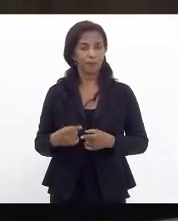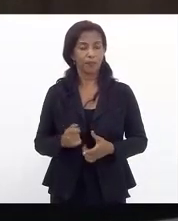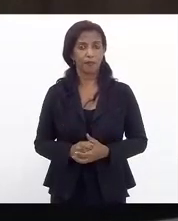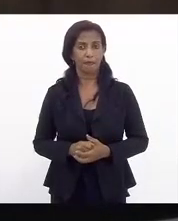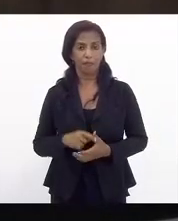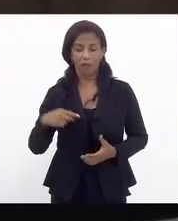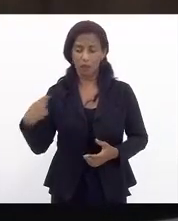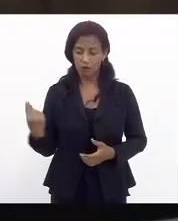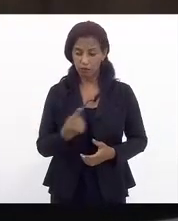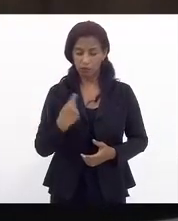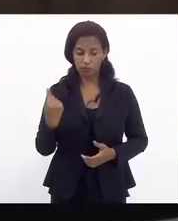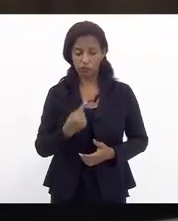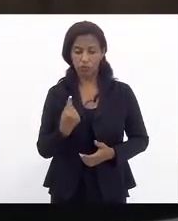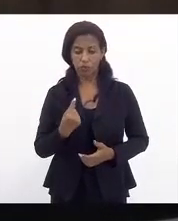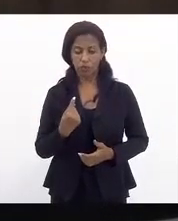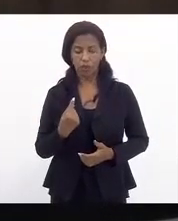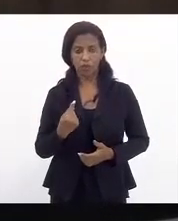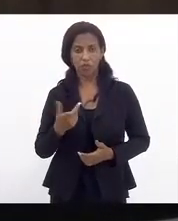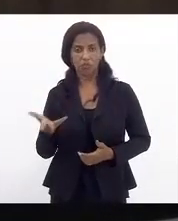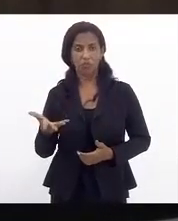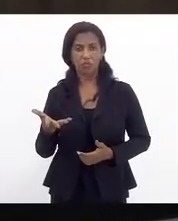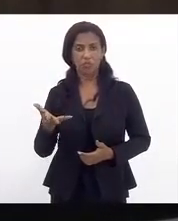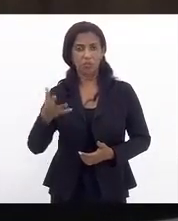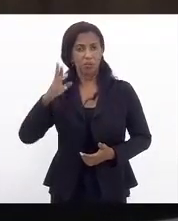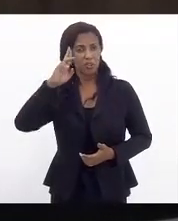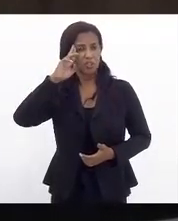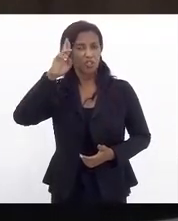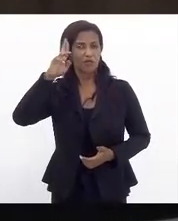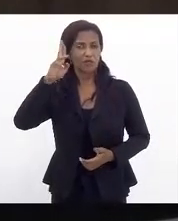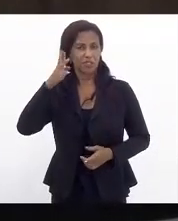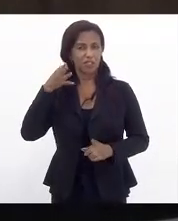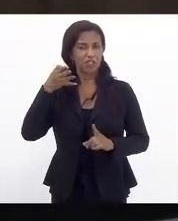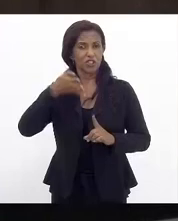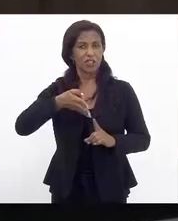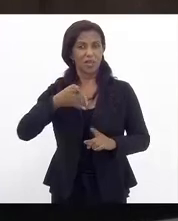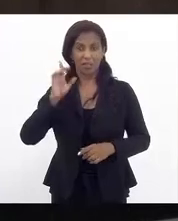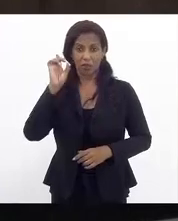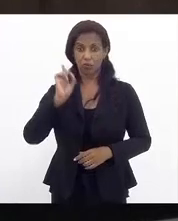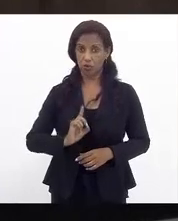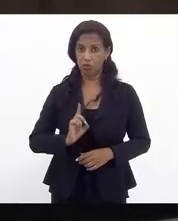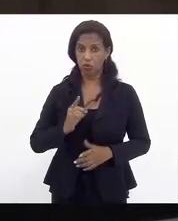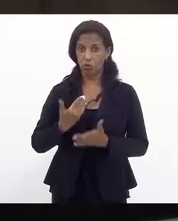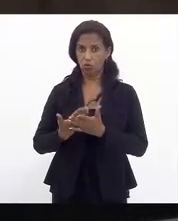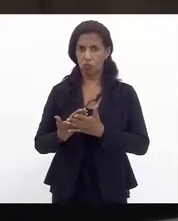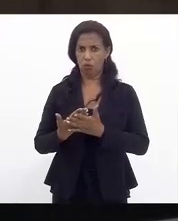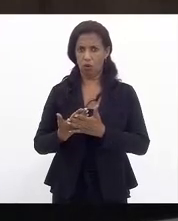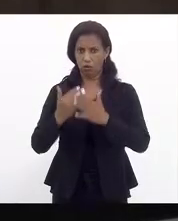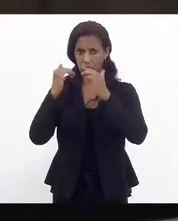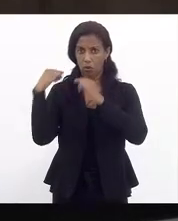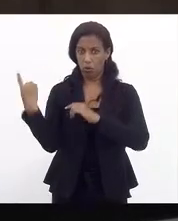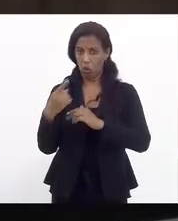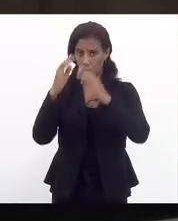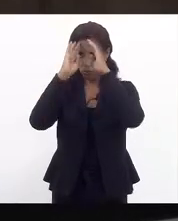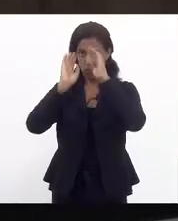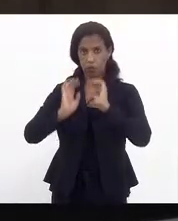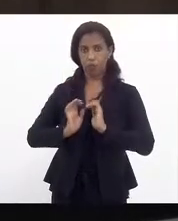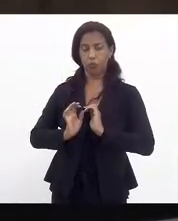nós somos estão submetidos a uma seria direta são os diretores de escola e